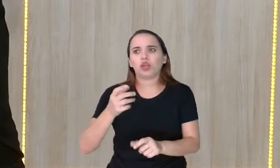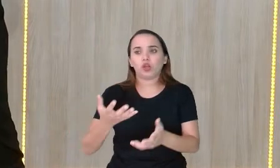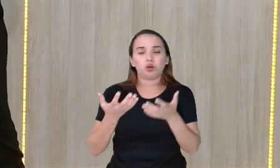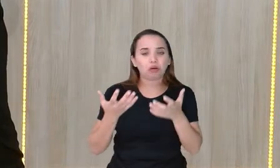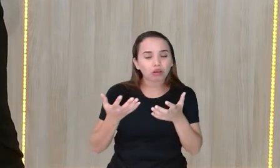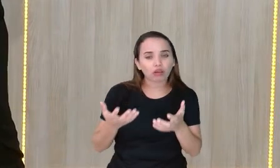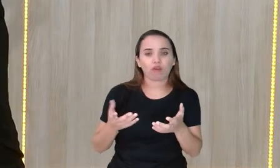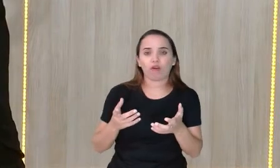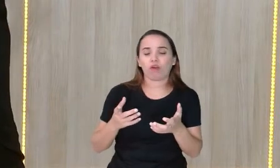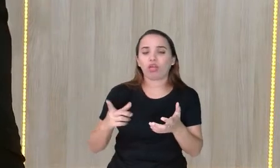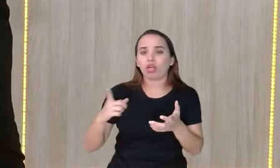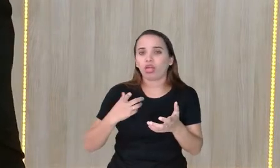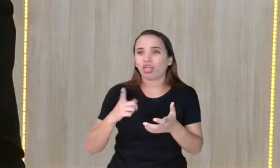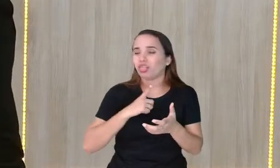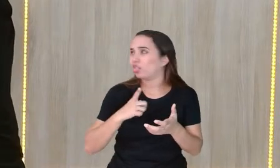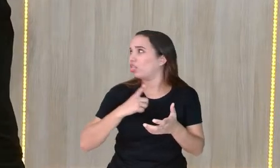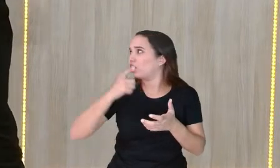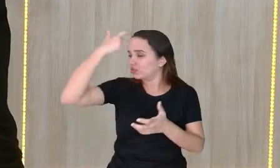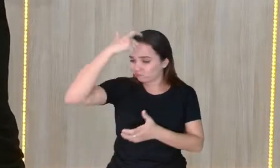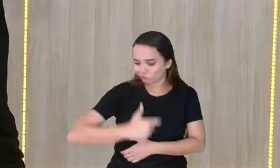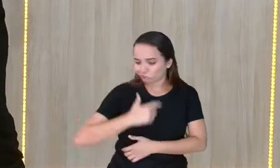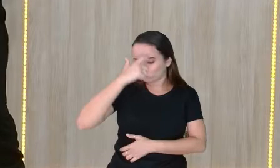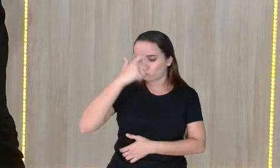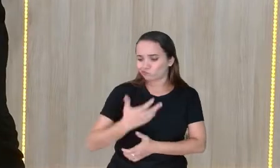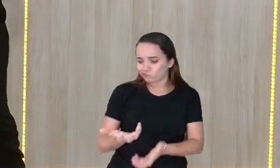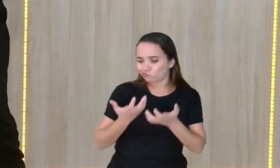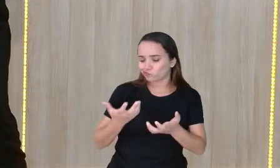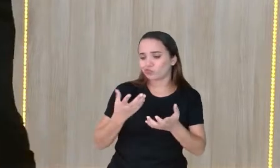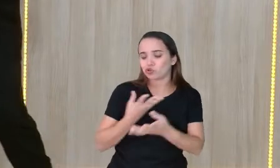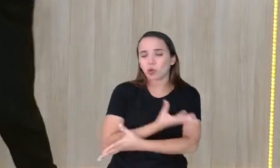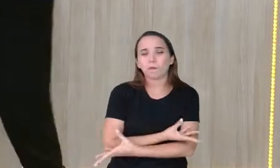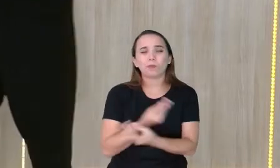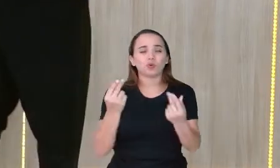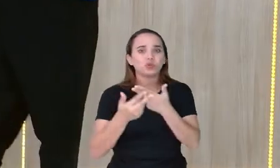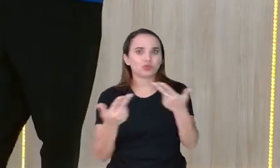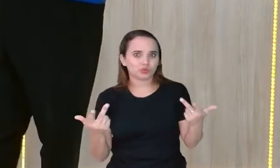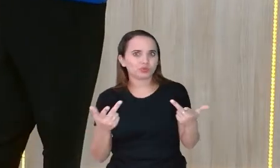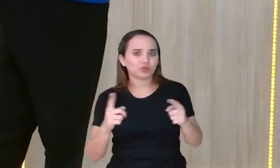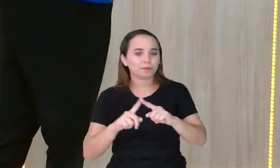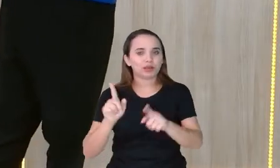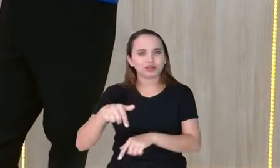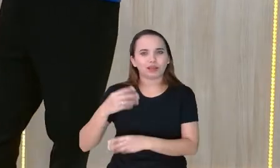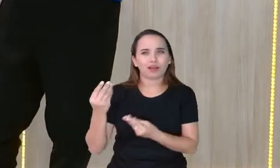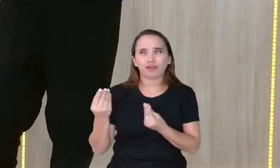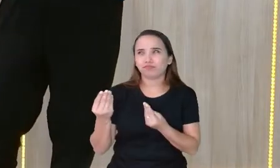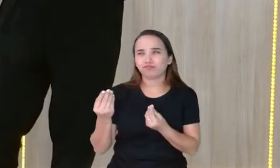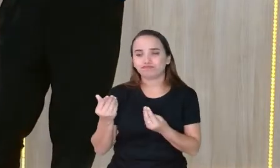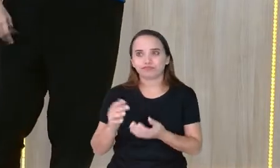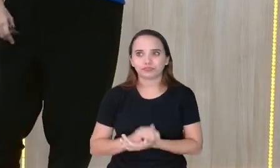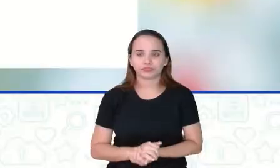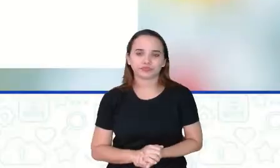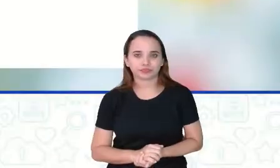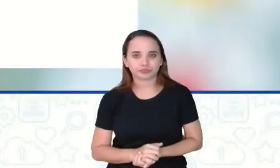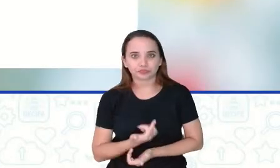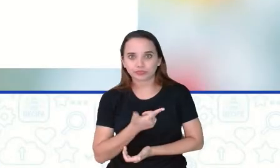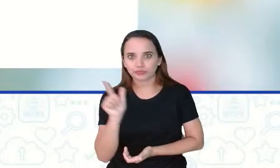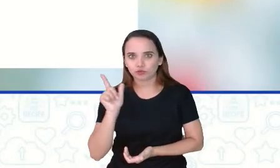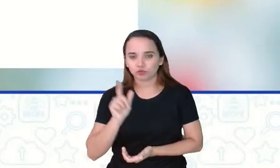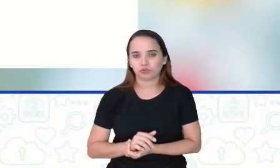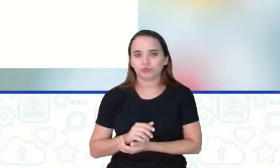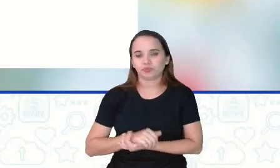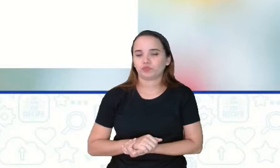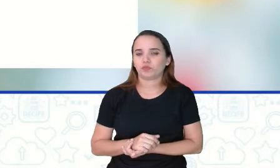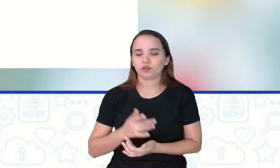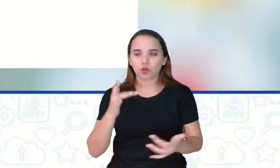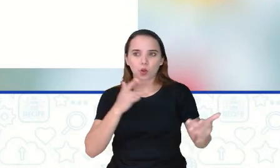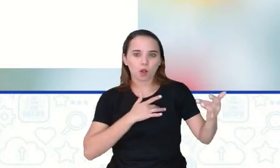alguma. E aí, meio que o motivo implícito é a indecisão, né? Lição de amor. Gostava